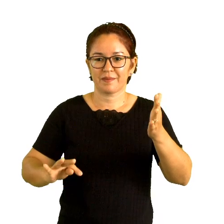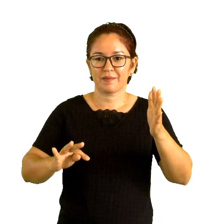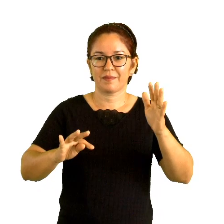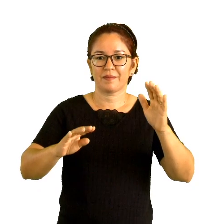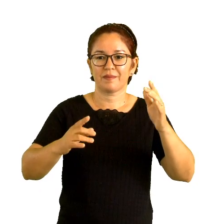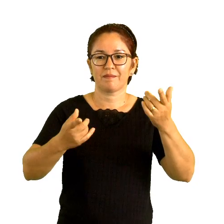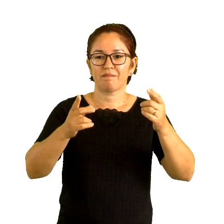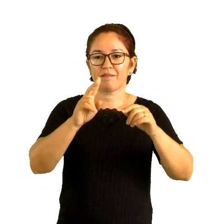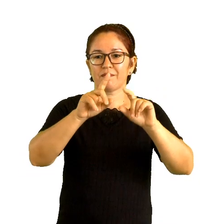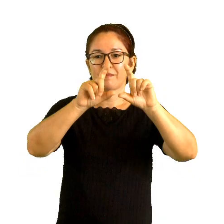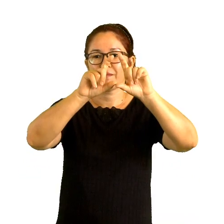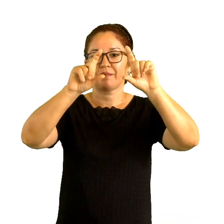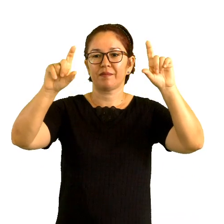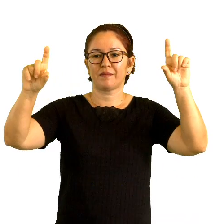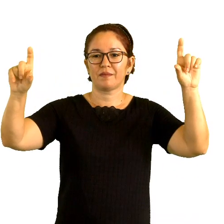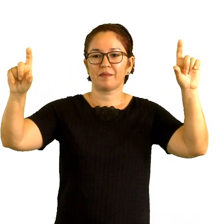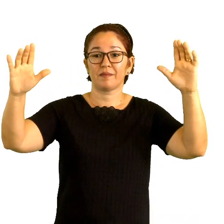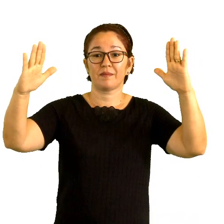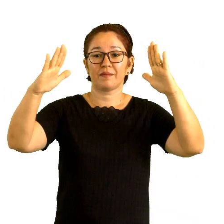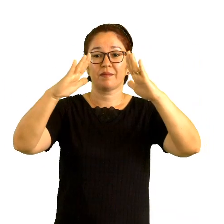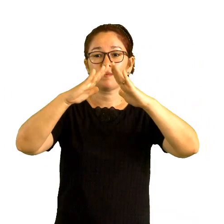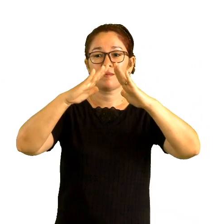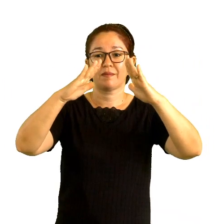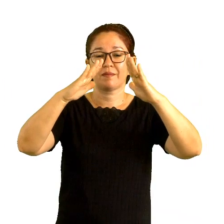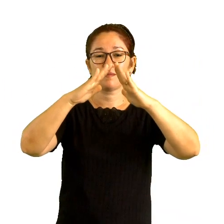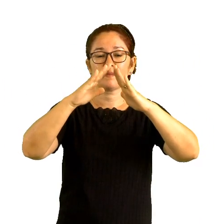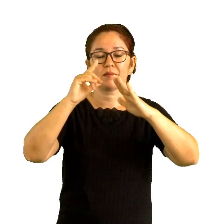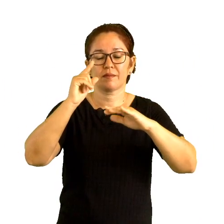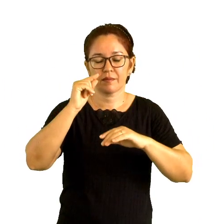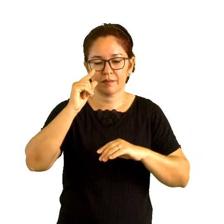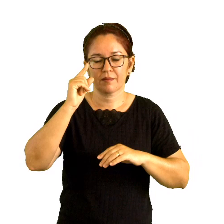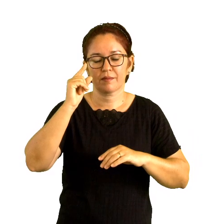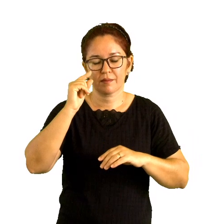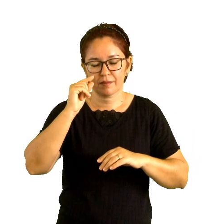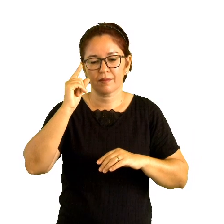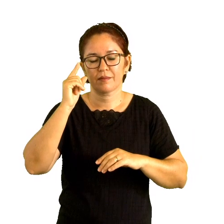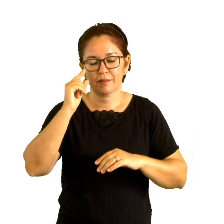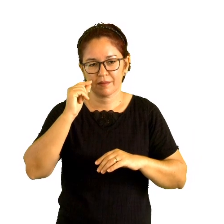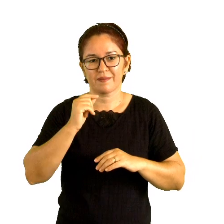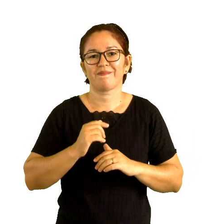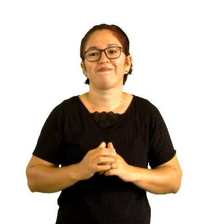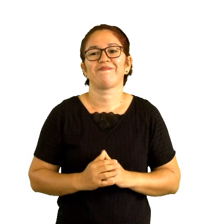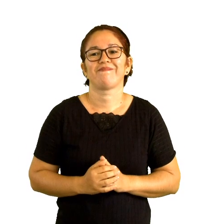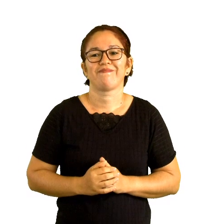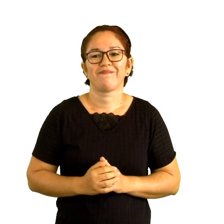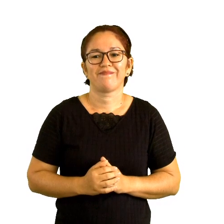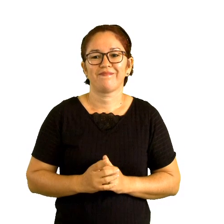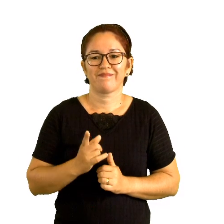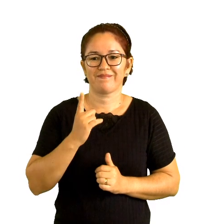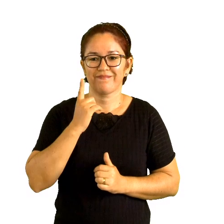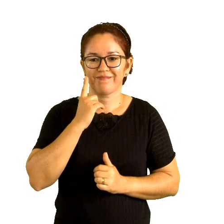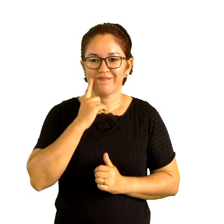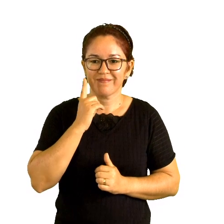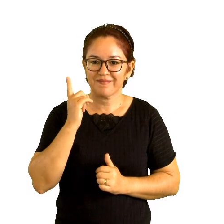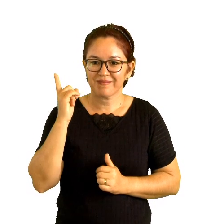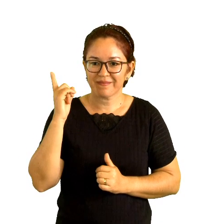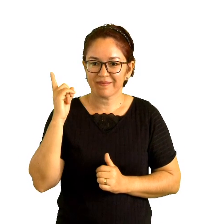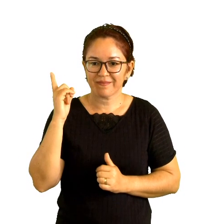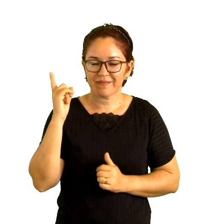Sonolenta. Só que eu trouxe ele aqui escrito e vocês vão